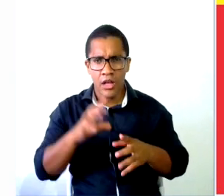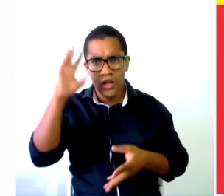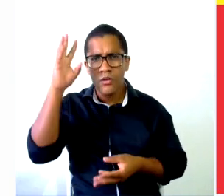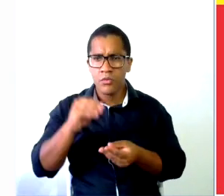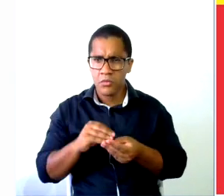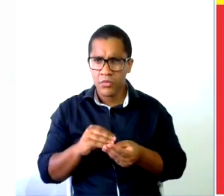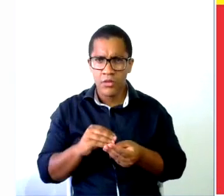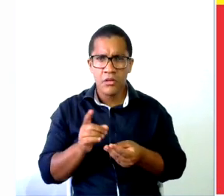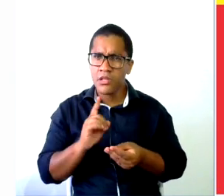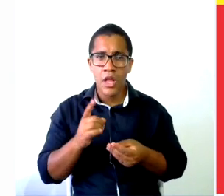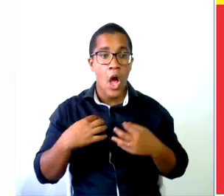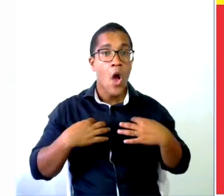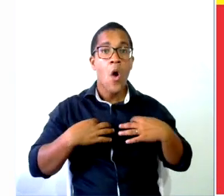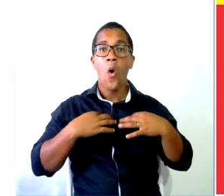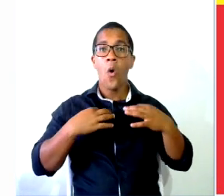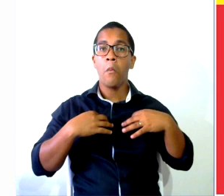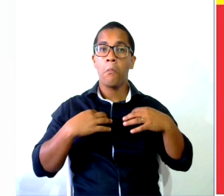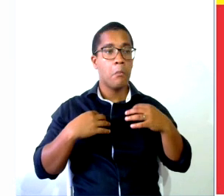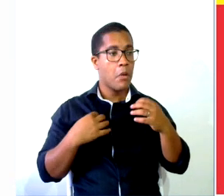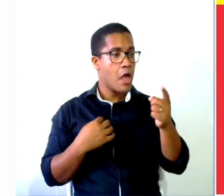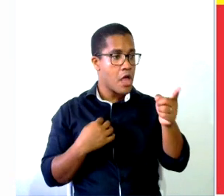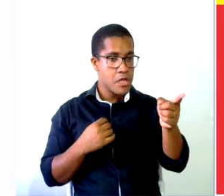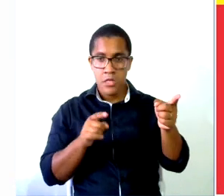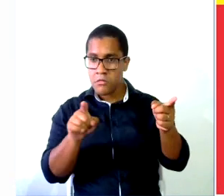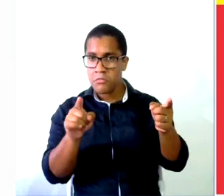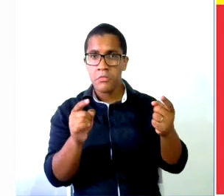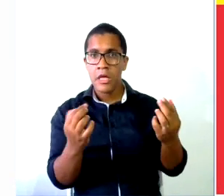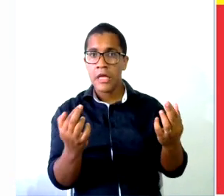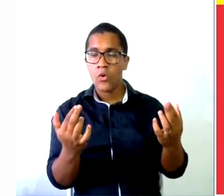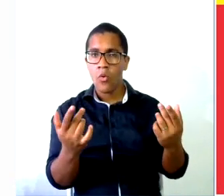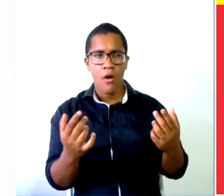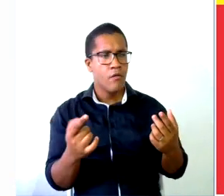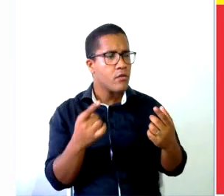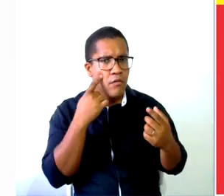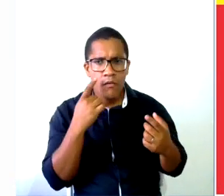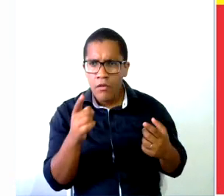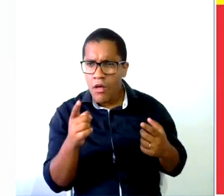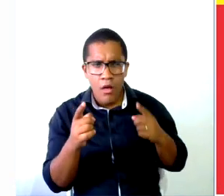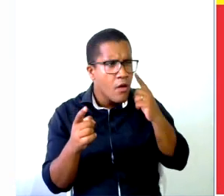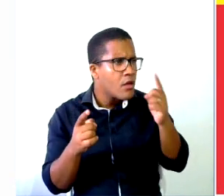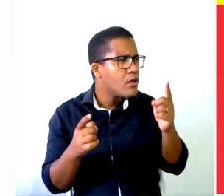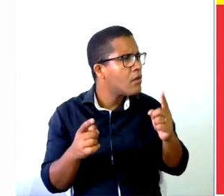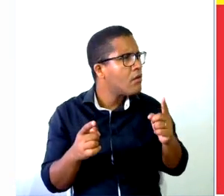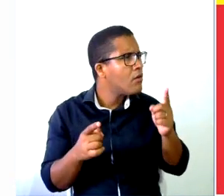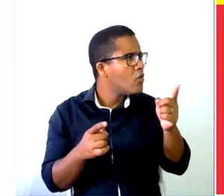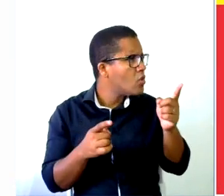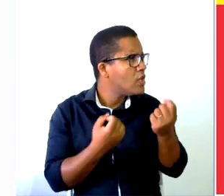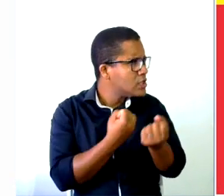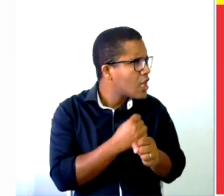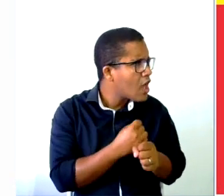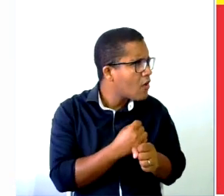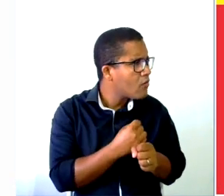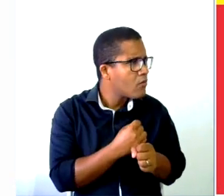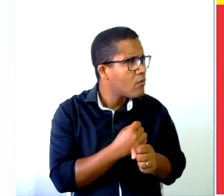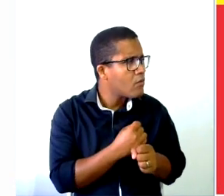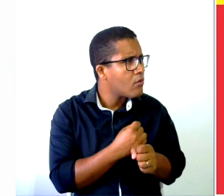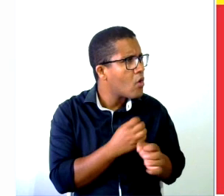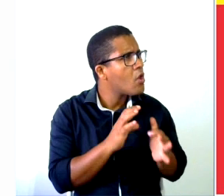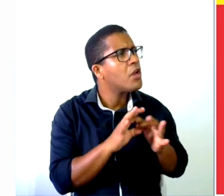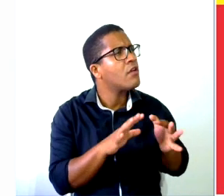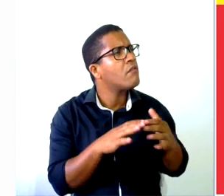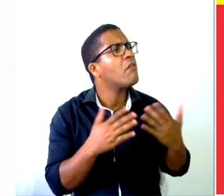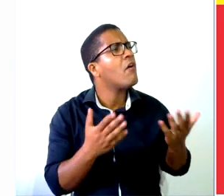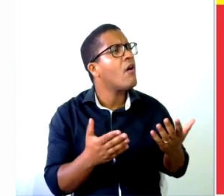forma. Tanto o escravo como o homem livre vestia-se da mesma forma. Todos os